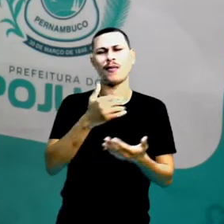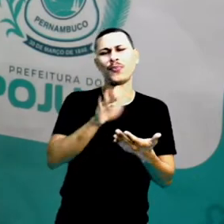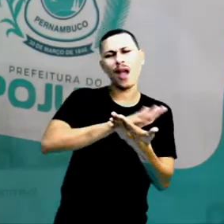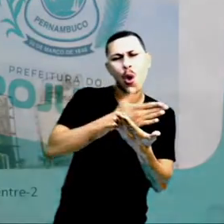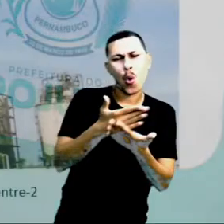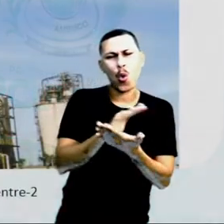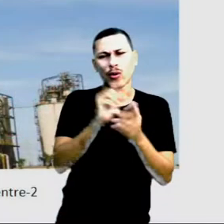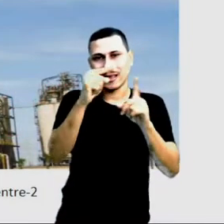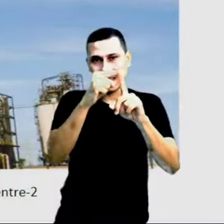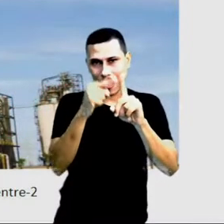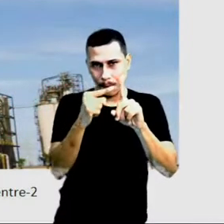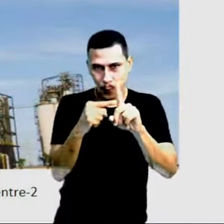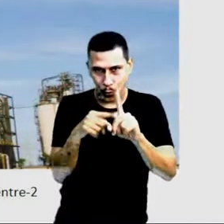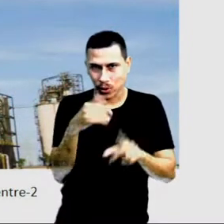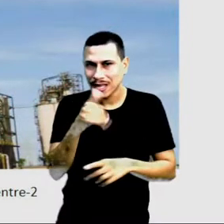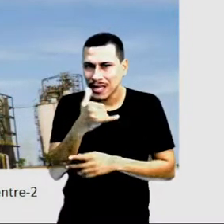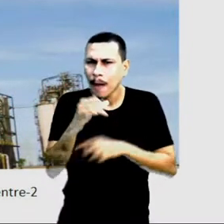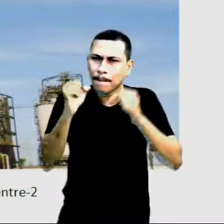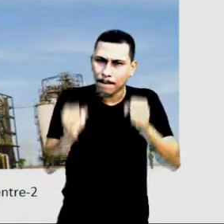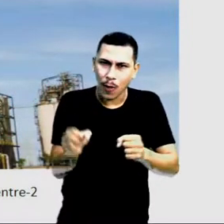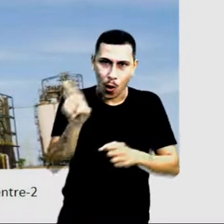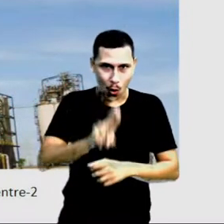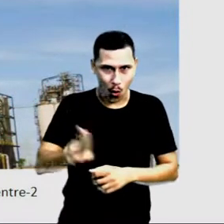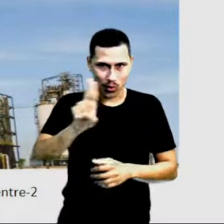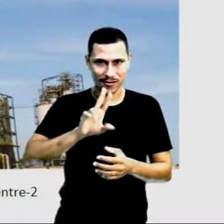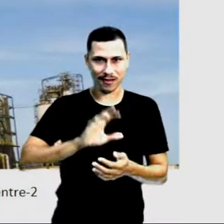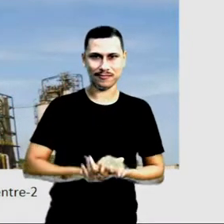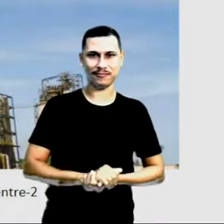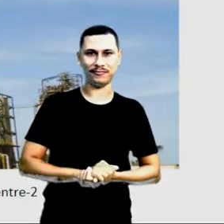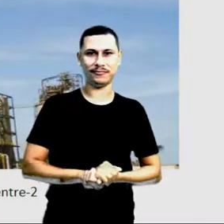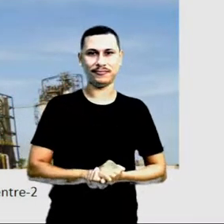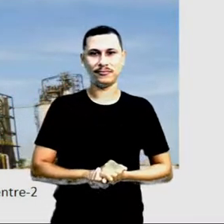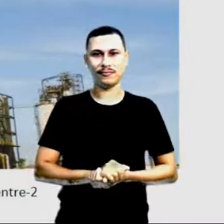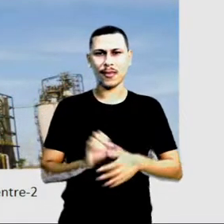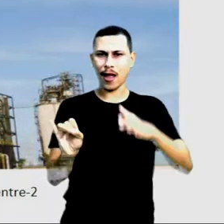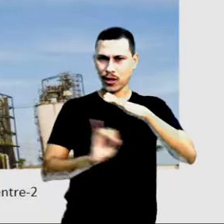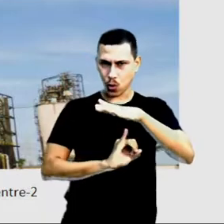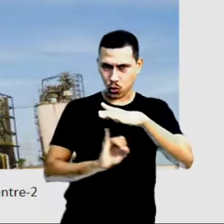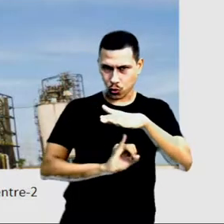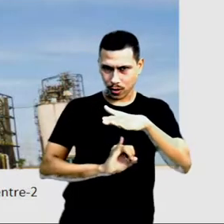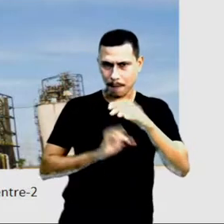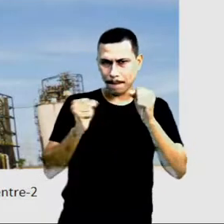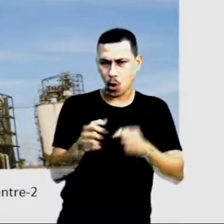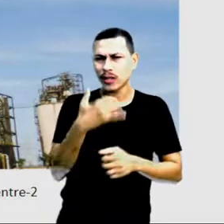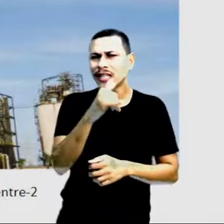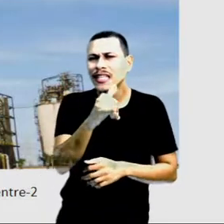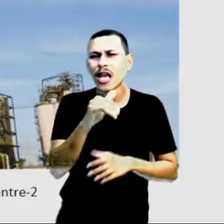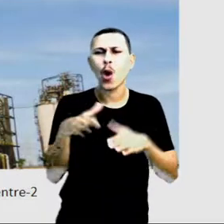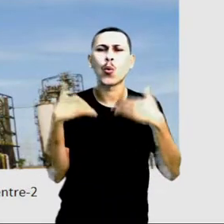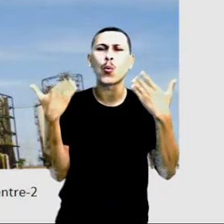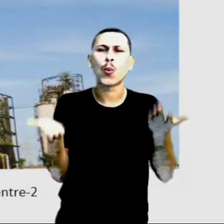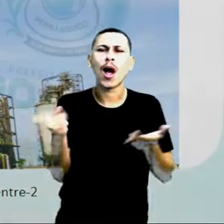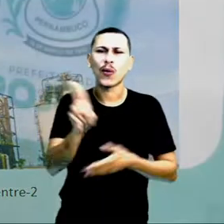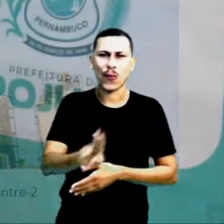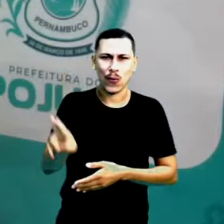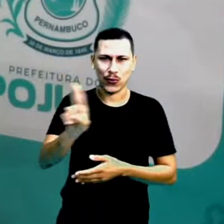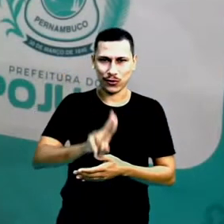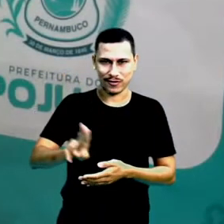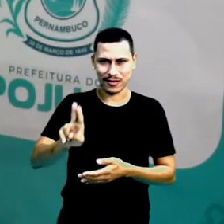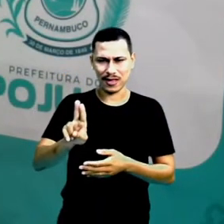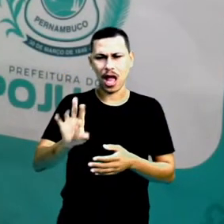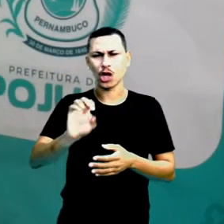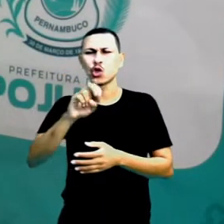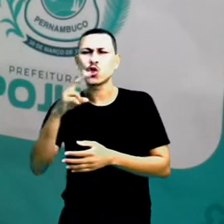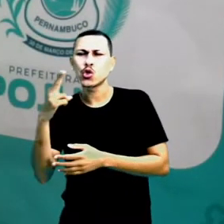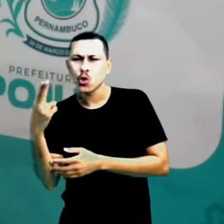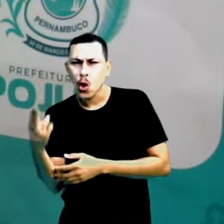de energias que a gente pode estar utilizando na utilização de uma indústria para que ela funcione, todas as máquinas.